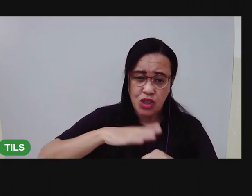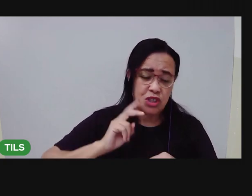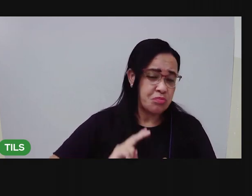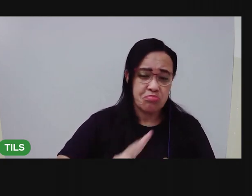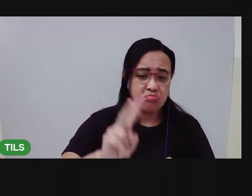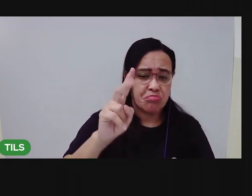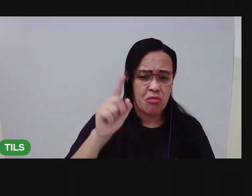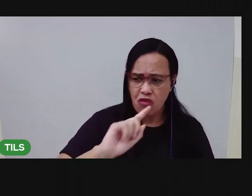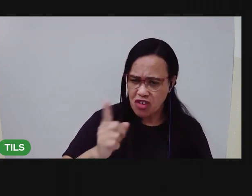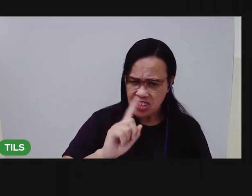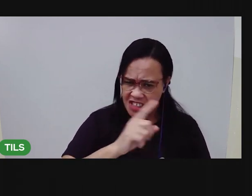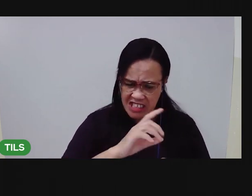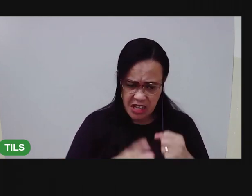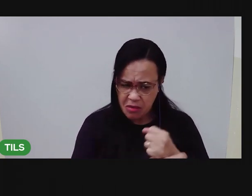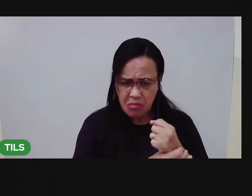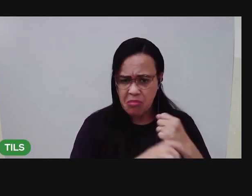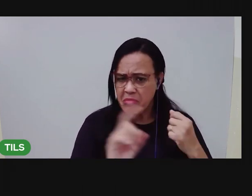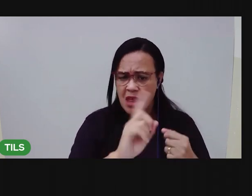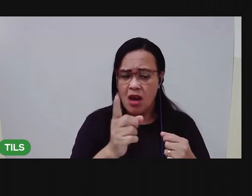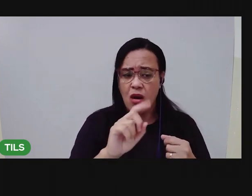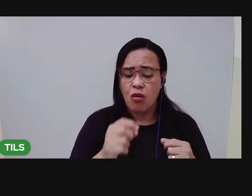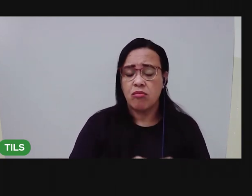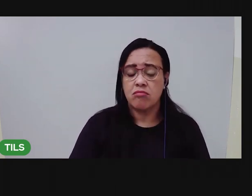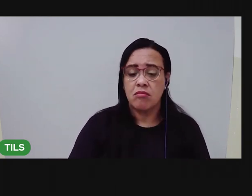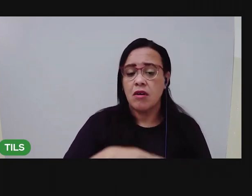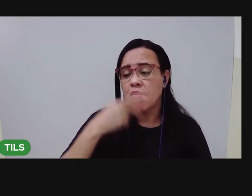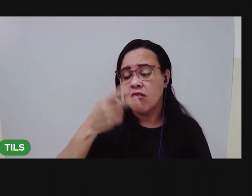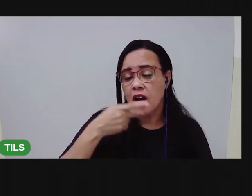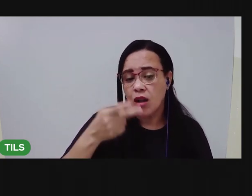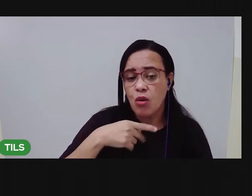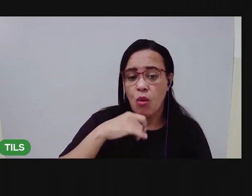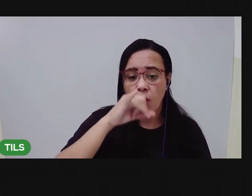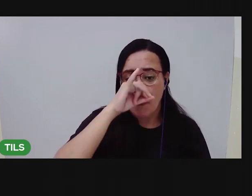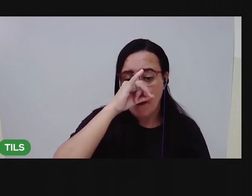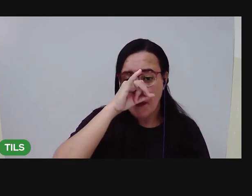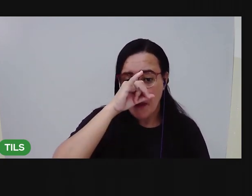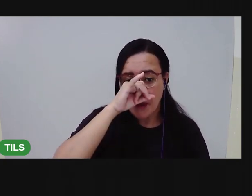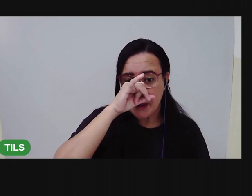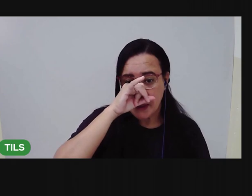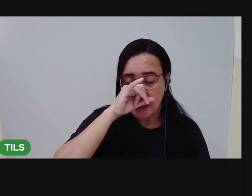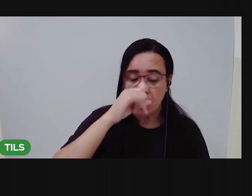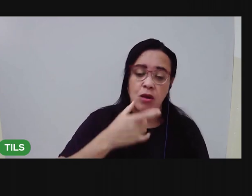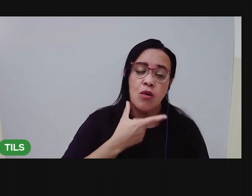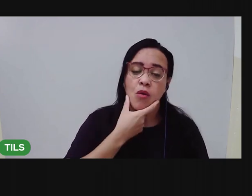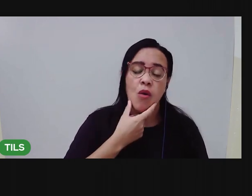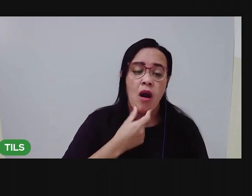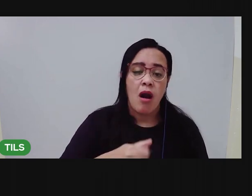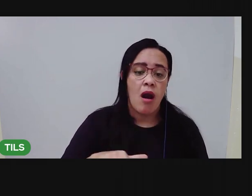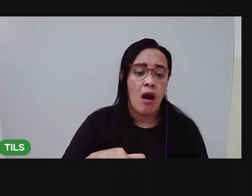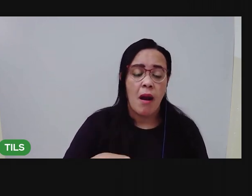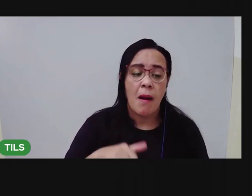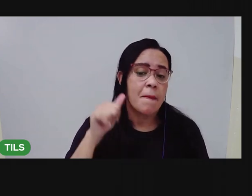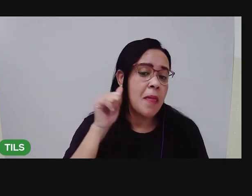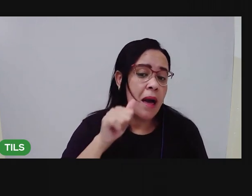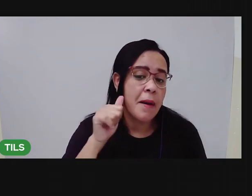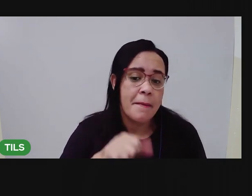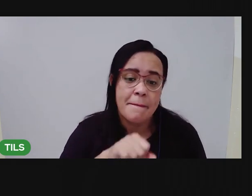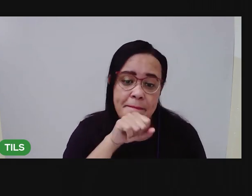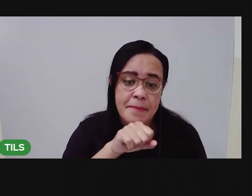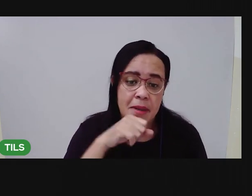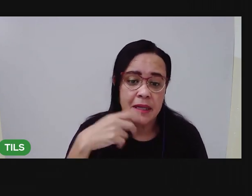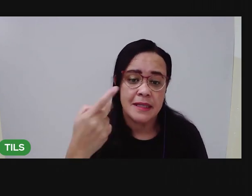impedir. Disse o porquinho à mamãe porca.